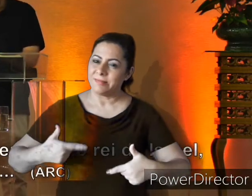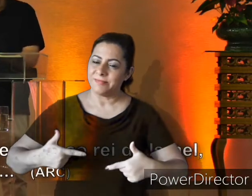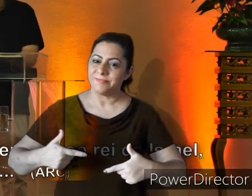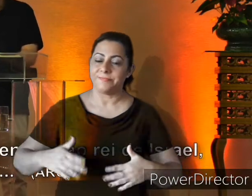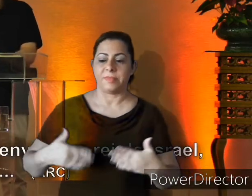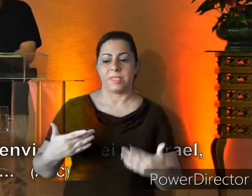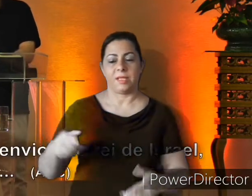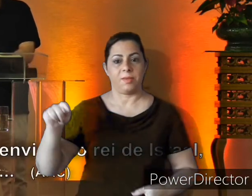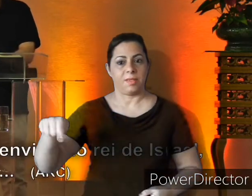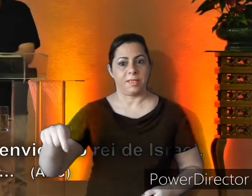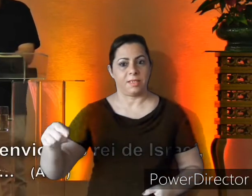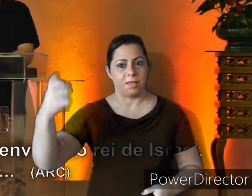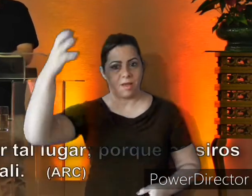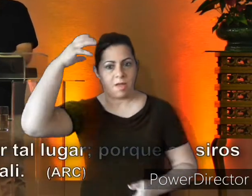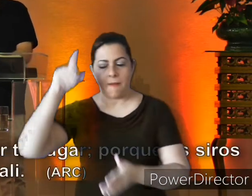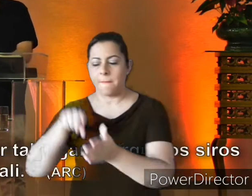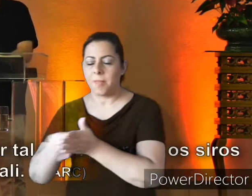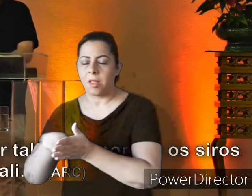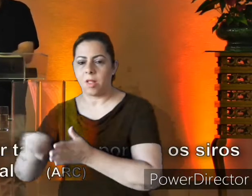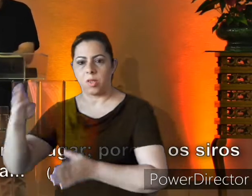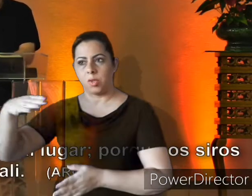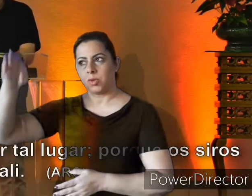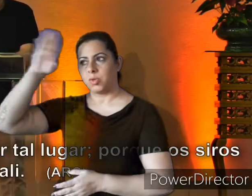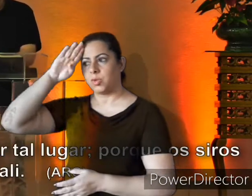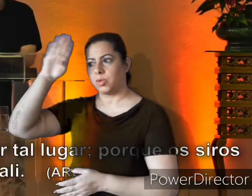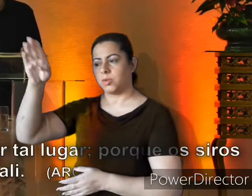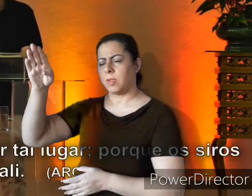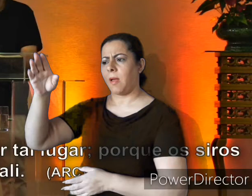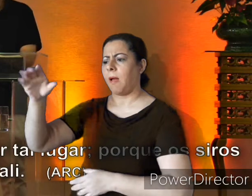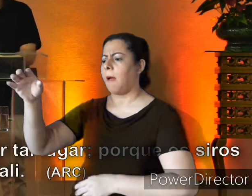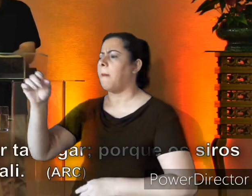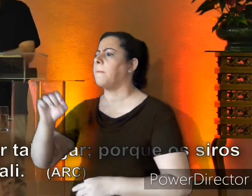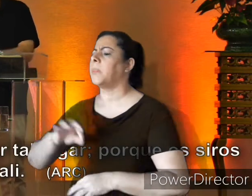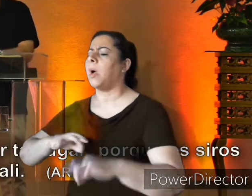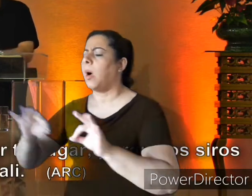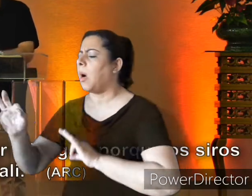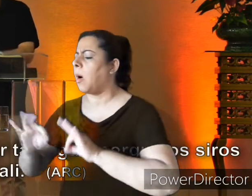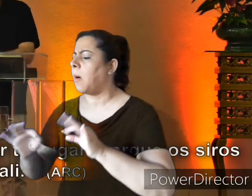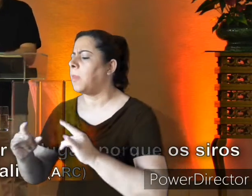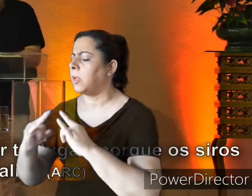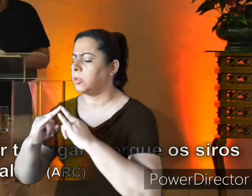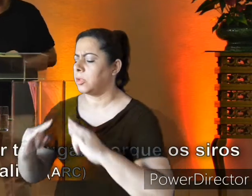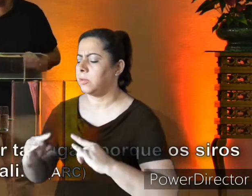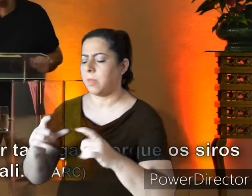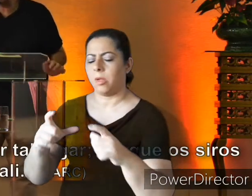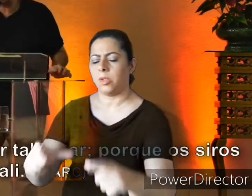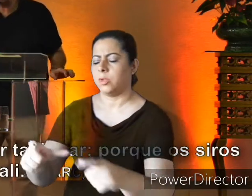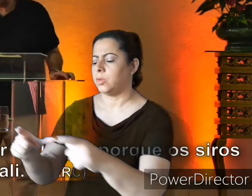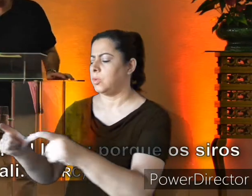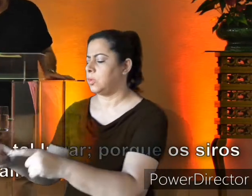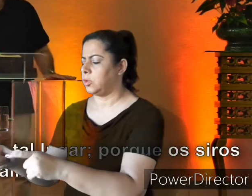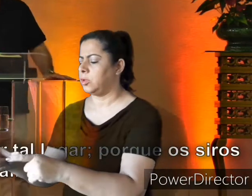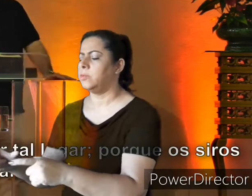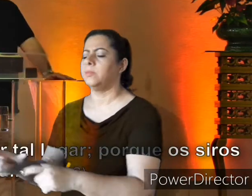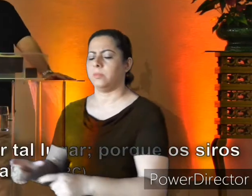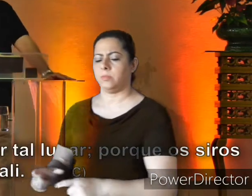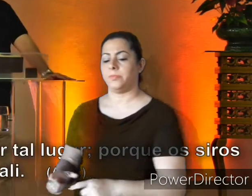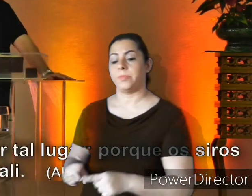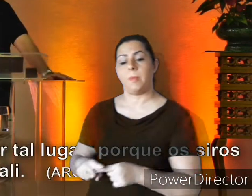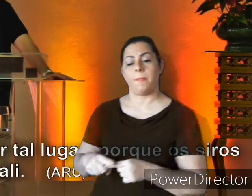enviou ao rei de Israel, dizendo: guarda-te de passares por tal lugar, porque os sírios desceram